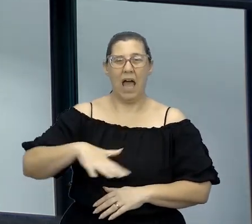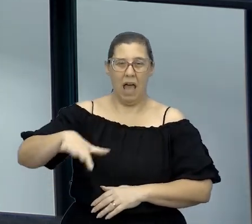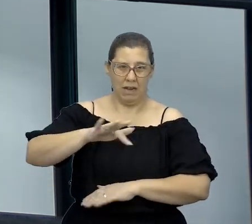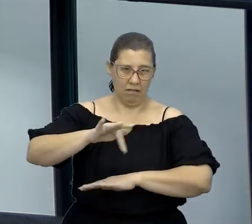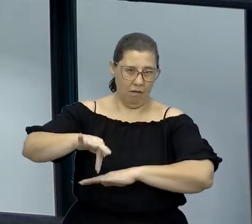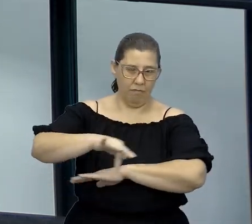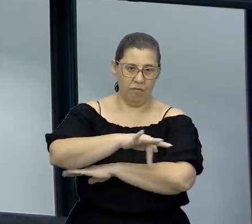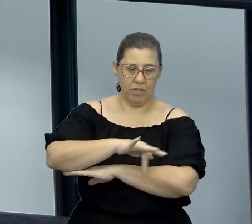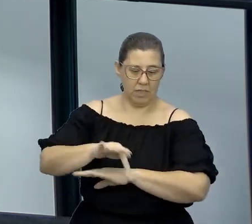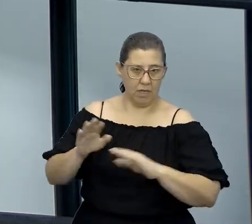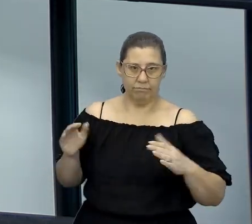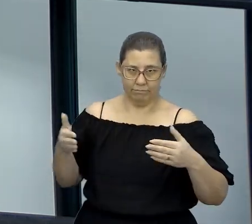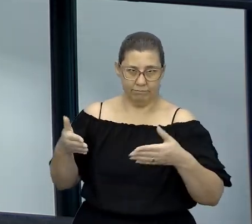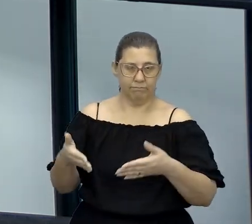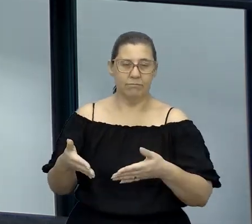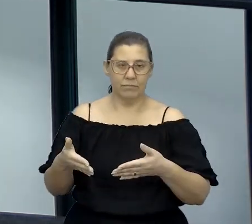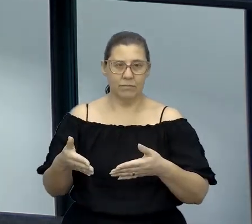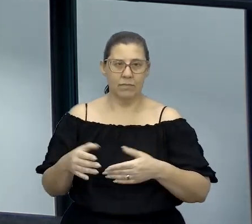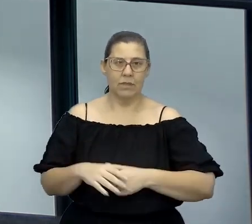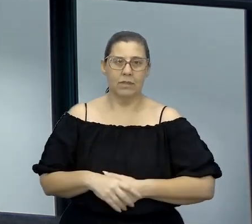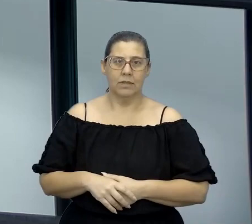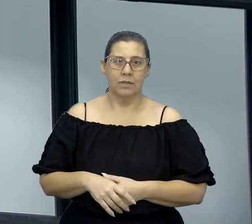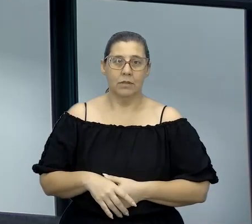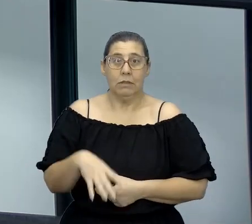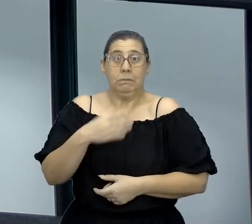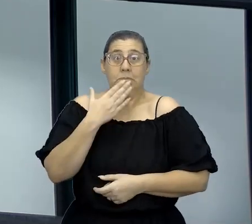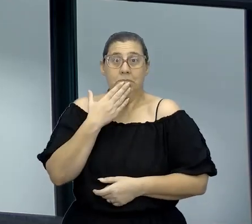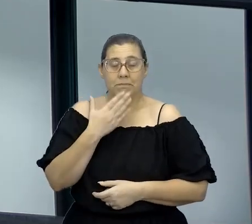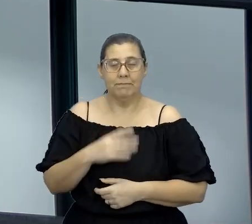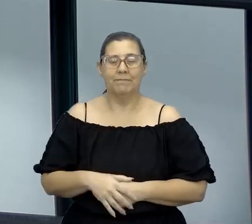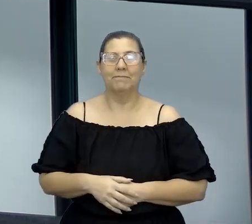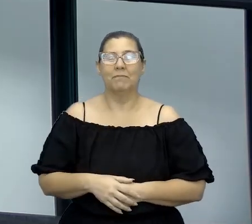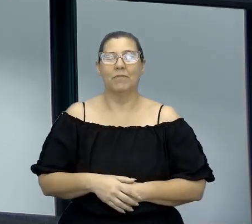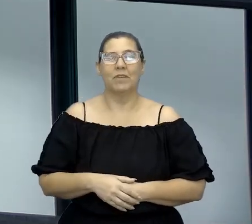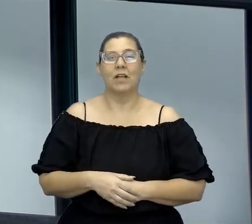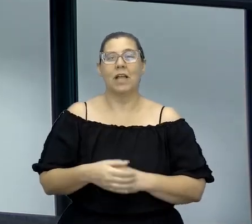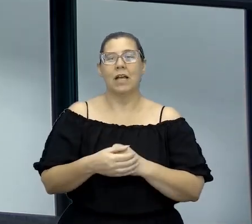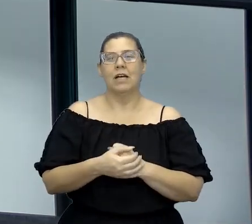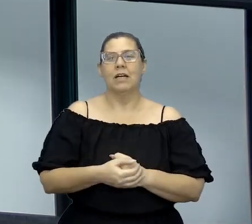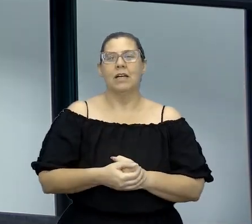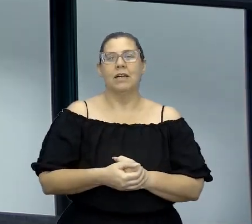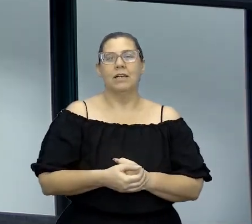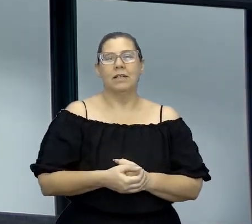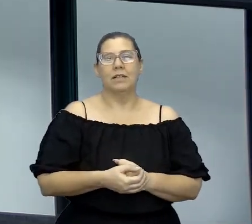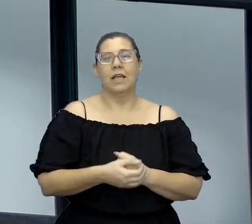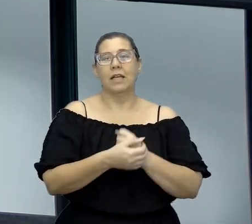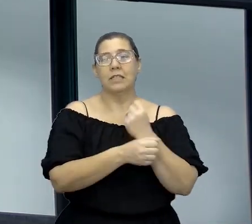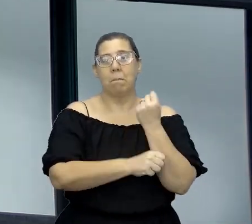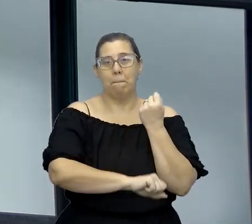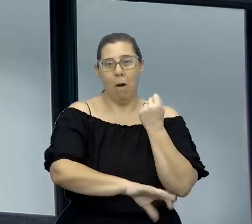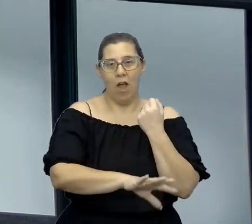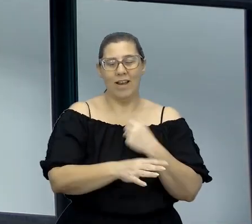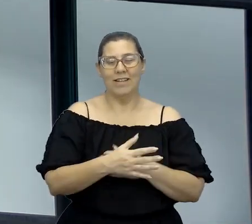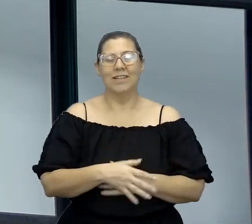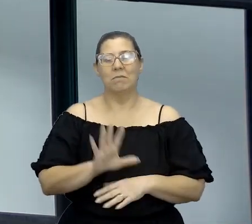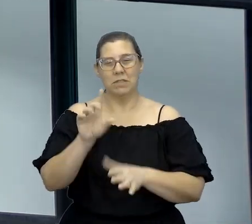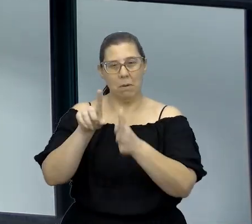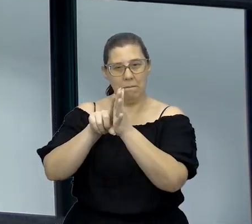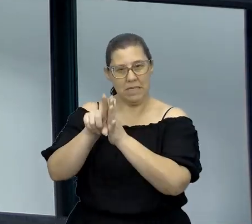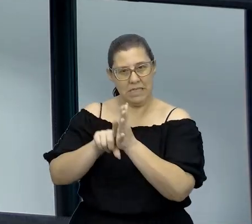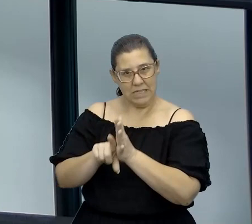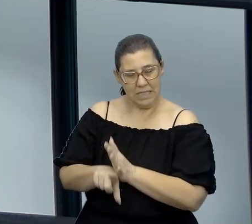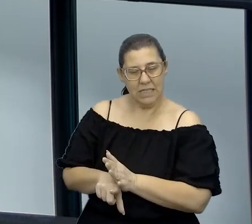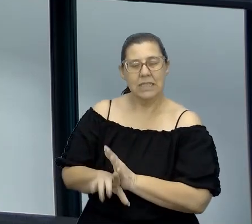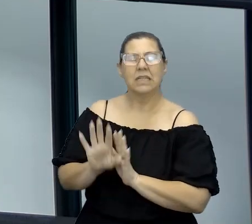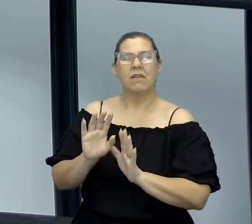A atenção, tá? Então, opa! Eu dei spoiler aqui, mas tudo bem, tá? Mas faça uma pesquisa, tá? Vocês